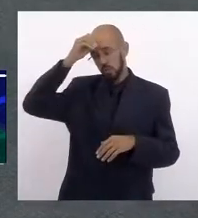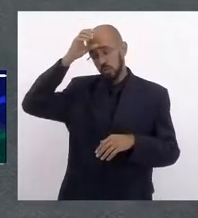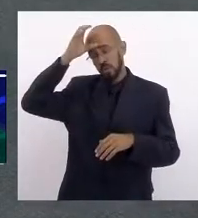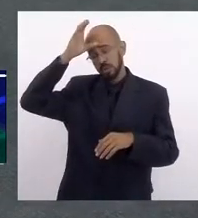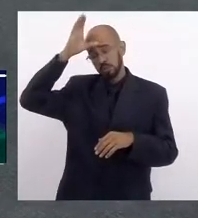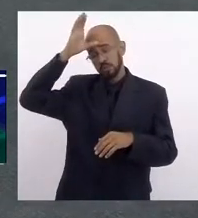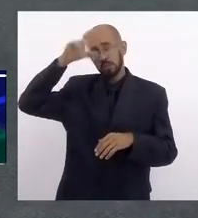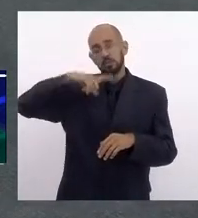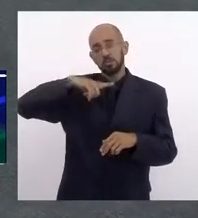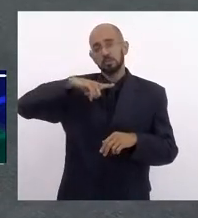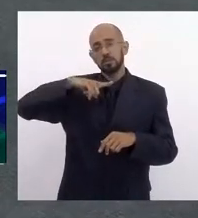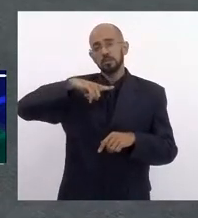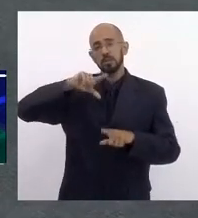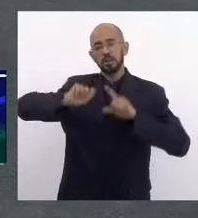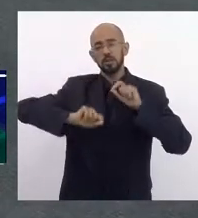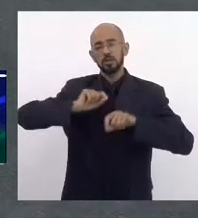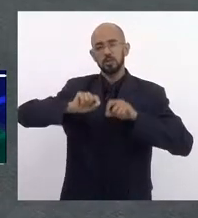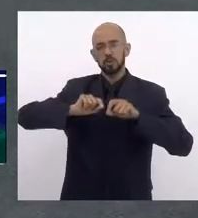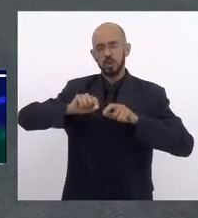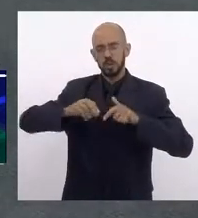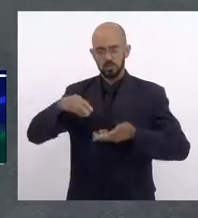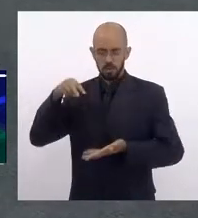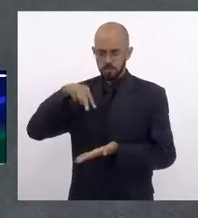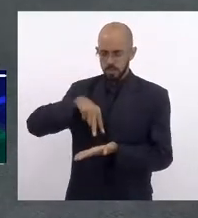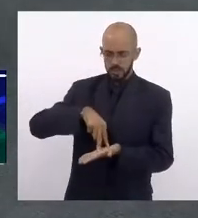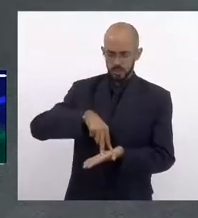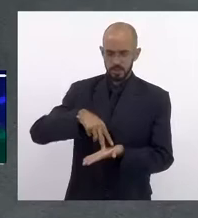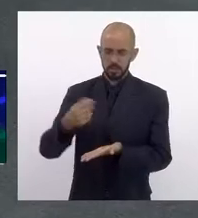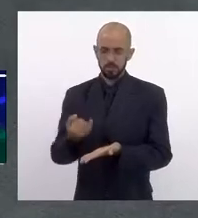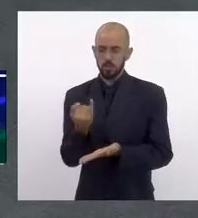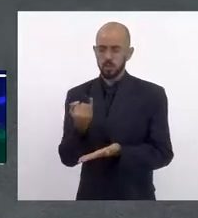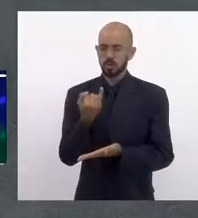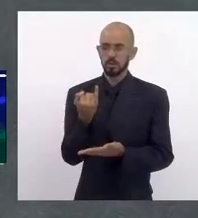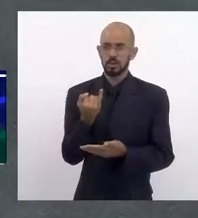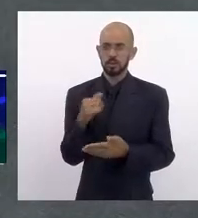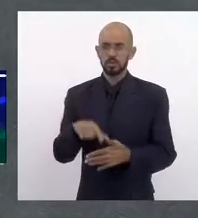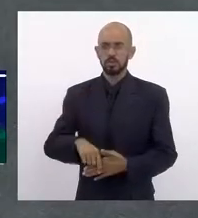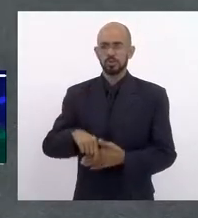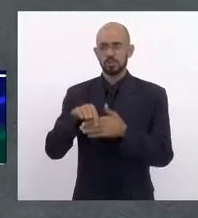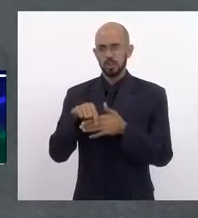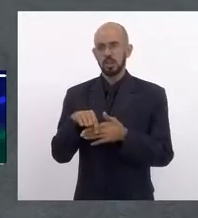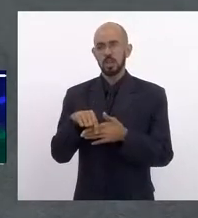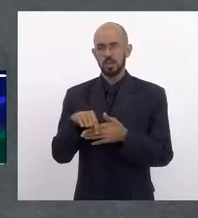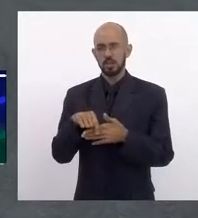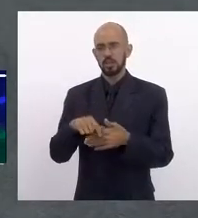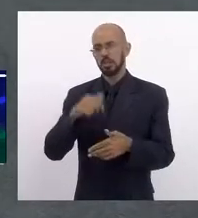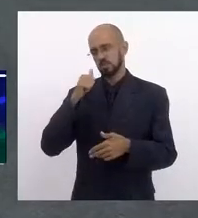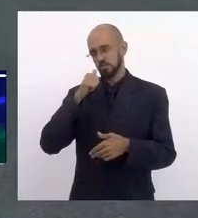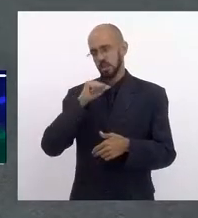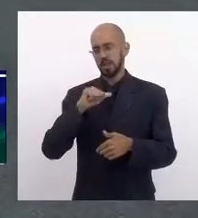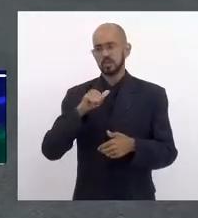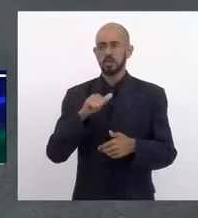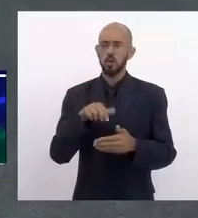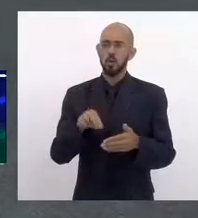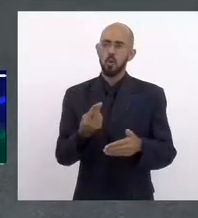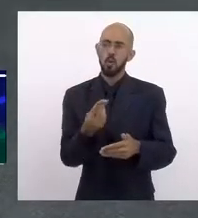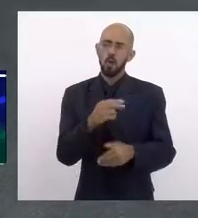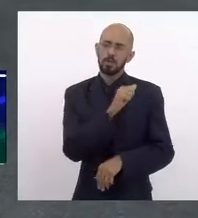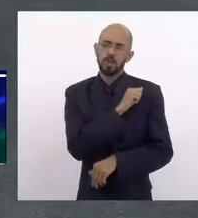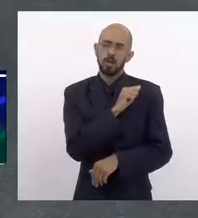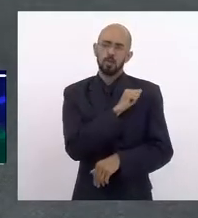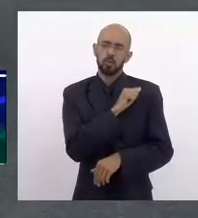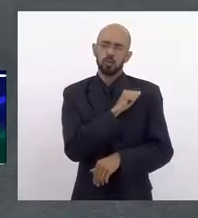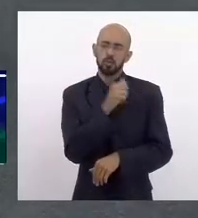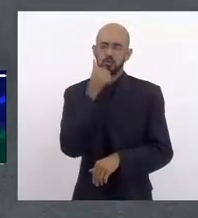presença muito decisiva e muito, enfim, protagonista das mulheres, sejam as estudantes de